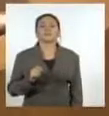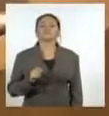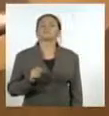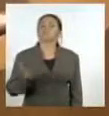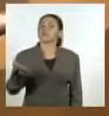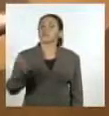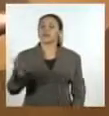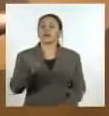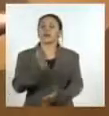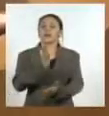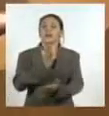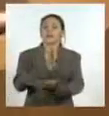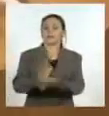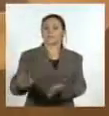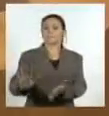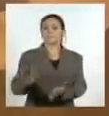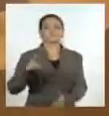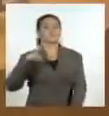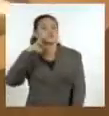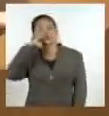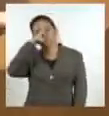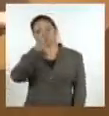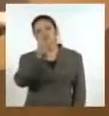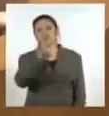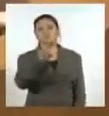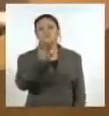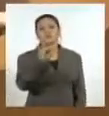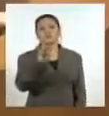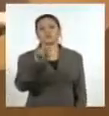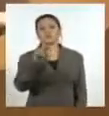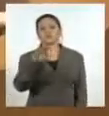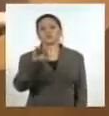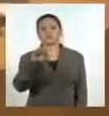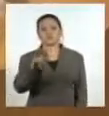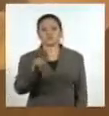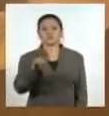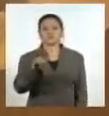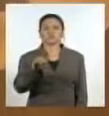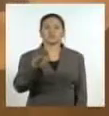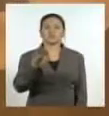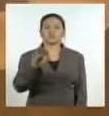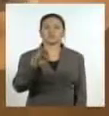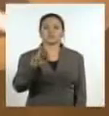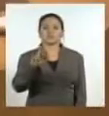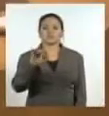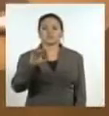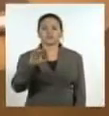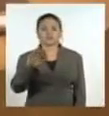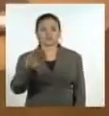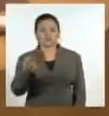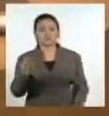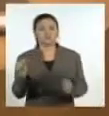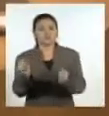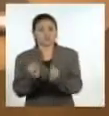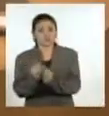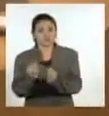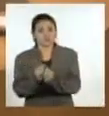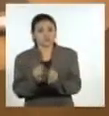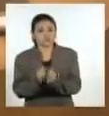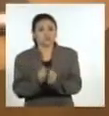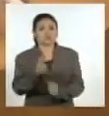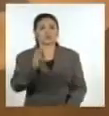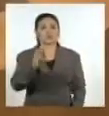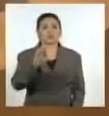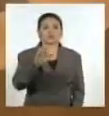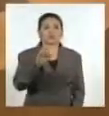Freire. Naquela época, juntaram-se políticos como Clodomir Millet, como Larroque,